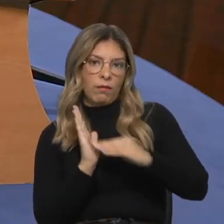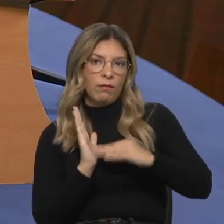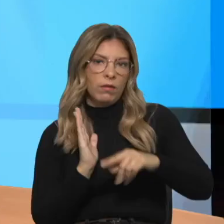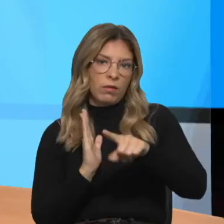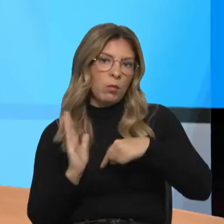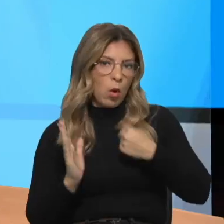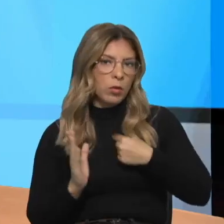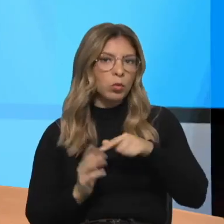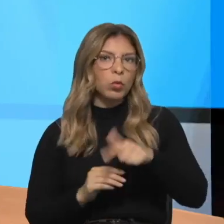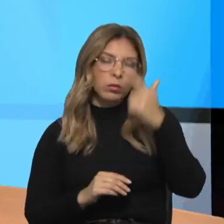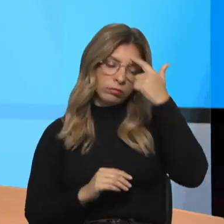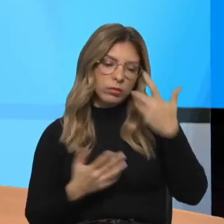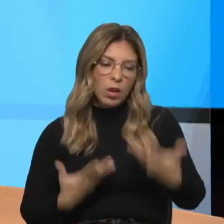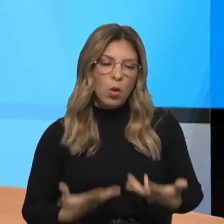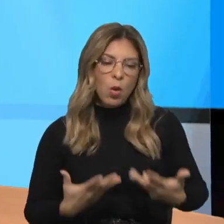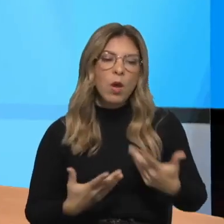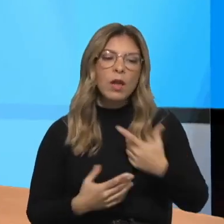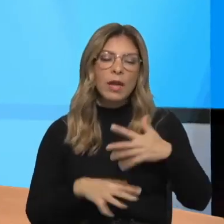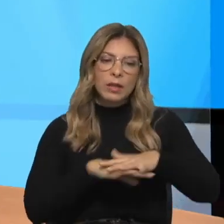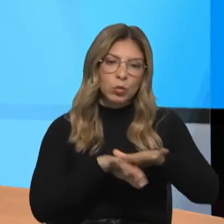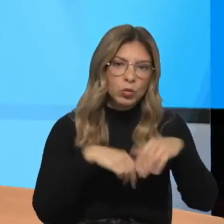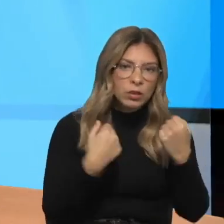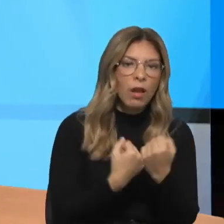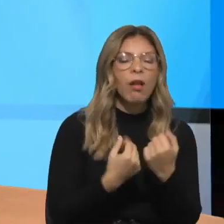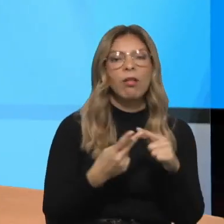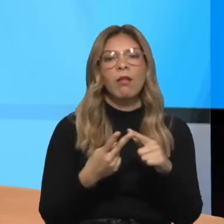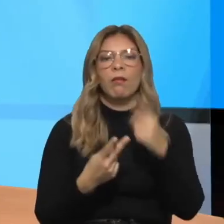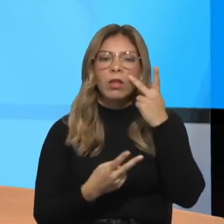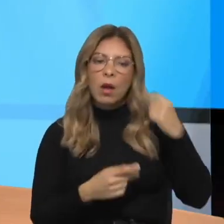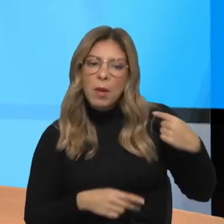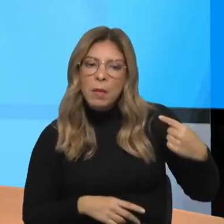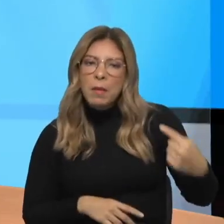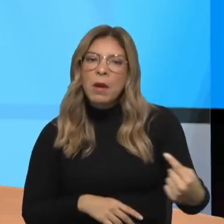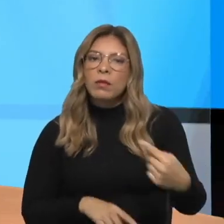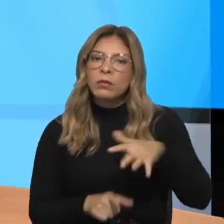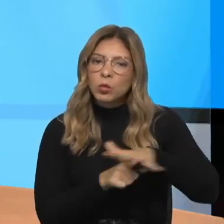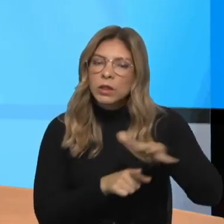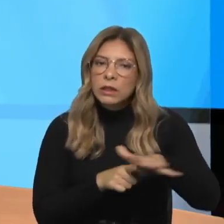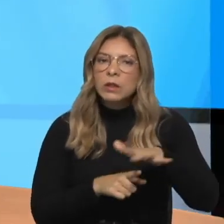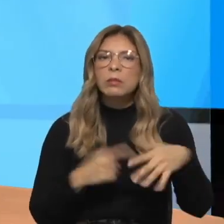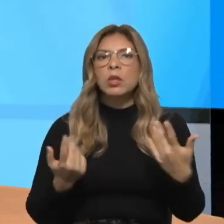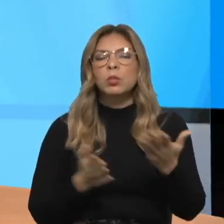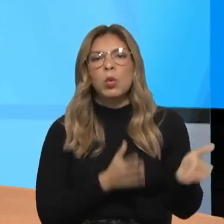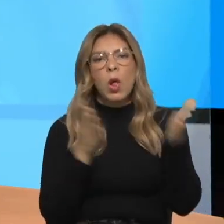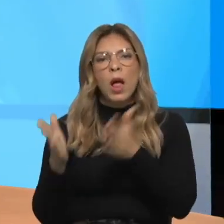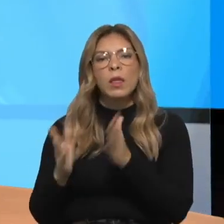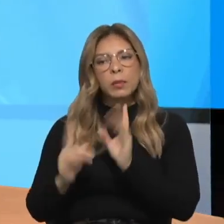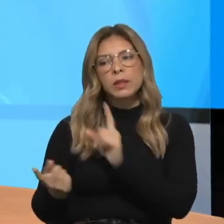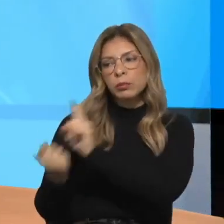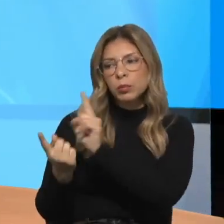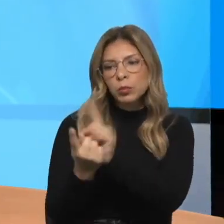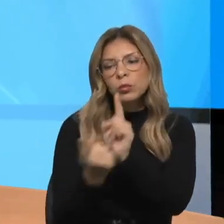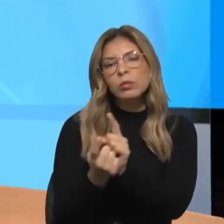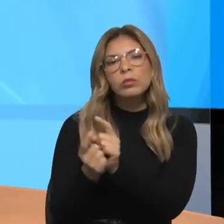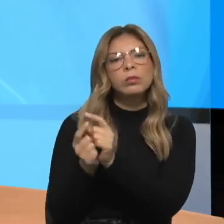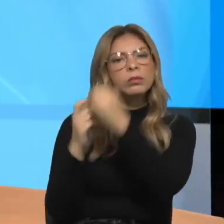vivemos o primado da atualidade das redes sociais, ao mesmo tempo que se percebe uma necessidade de escuta e de diálogo na sociedade?